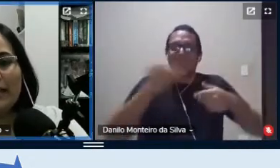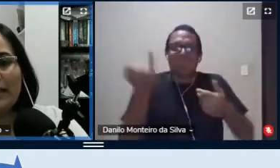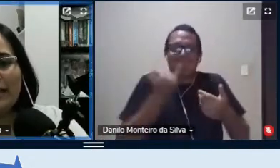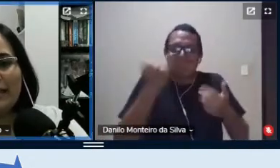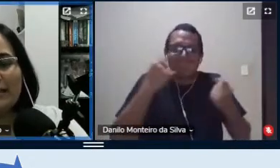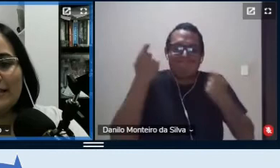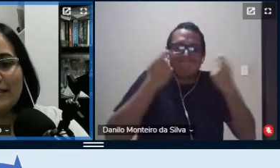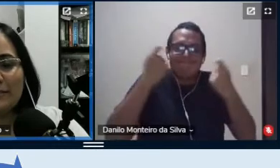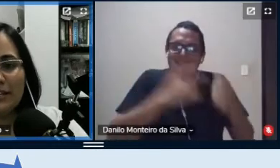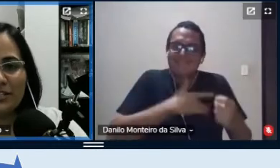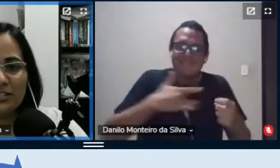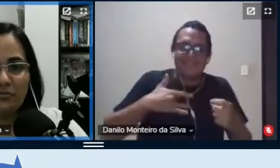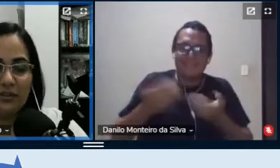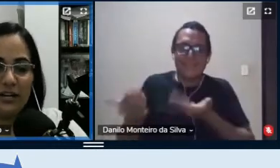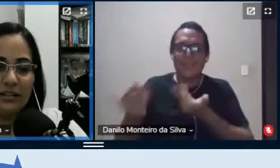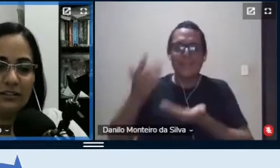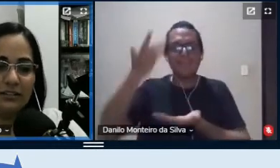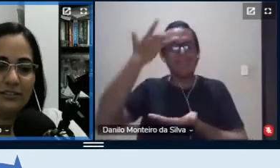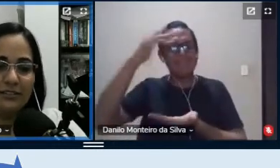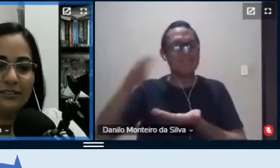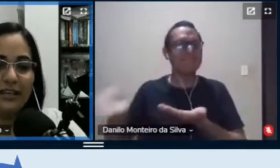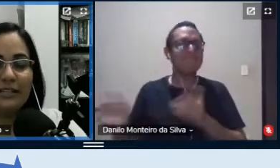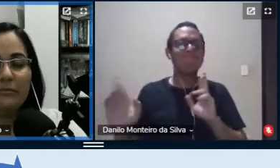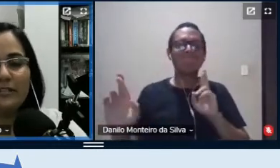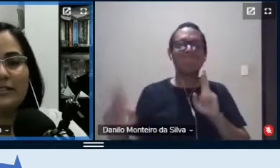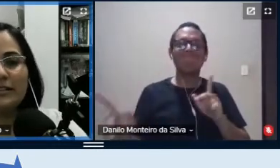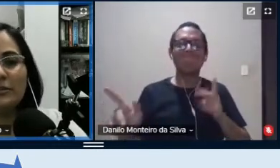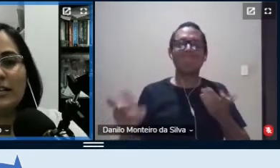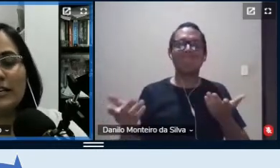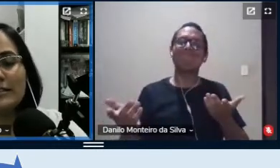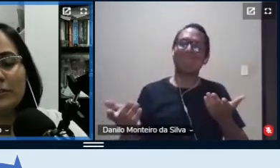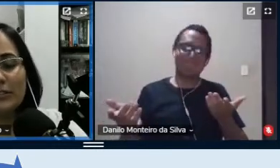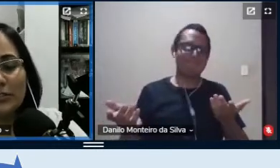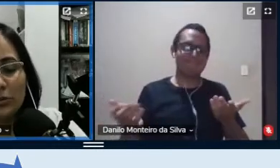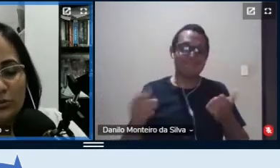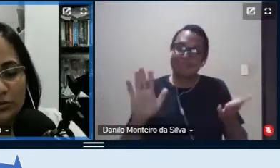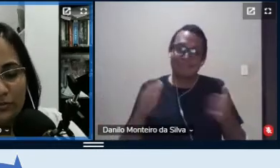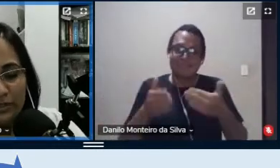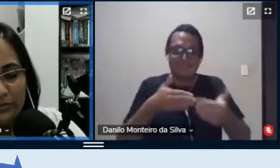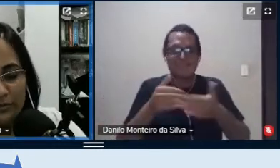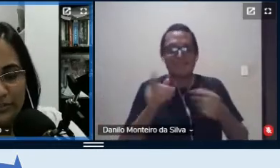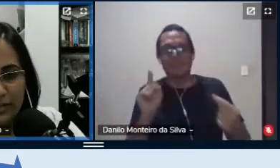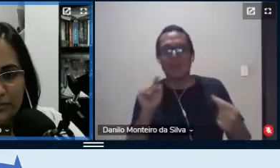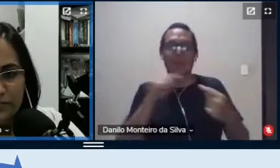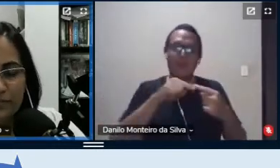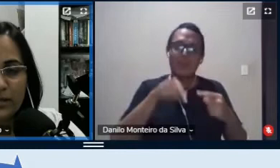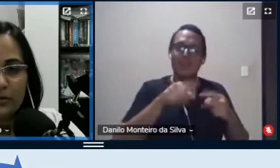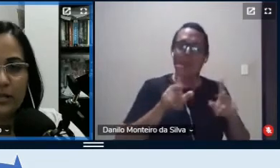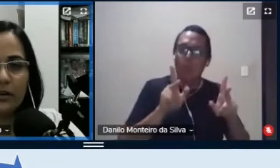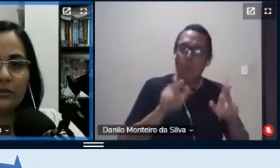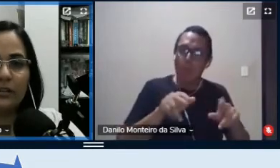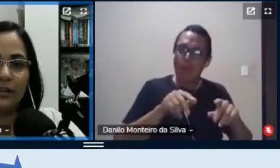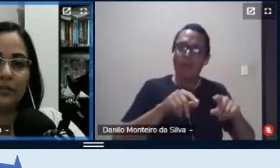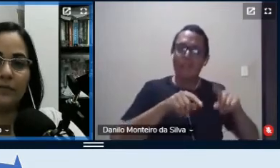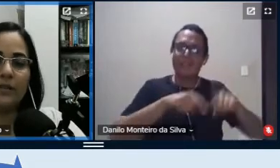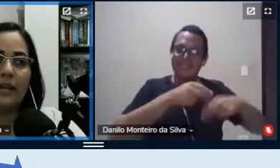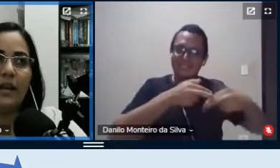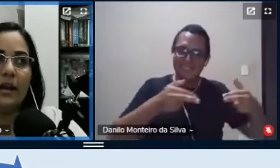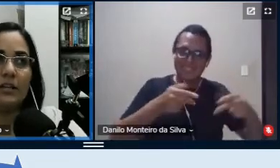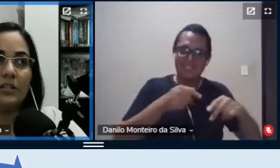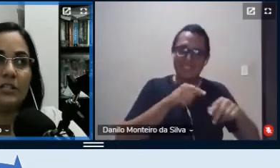Então, esse exame que a gente faz nada mais é do que essa manutenção que eu estou falando para vocês. Então, o que